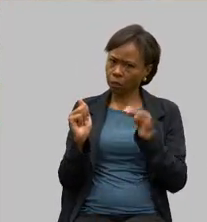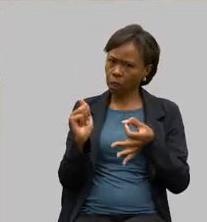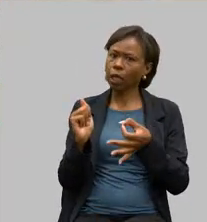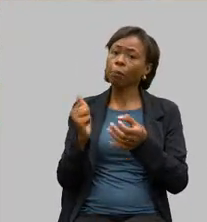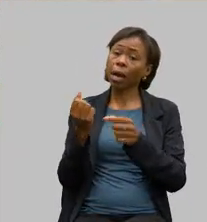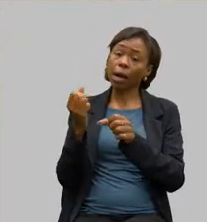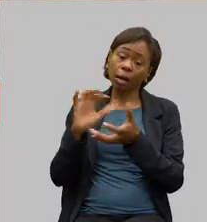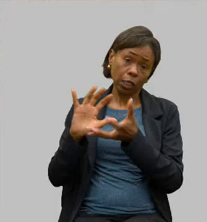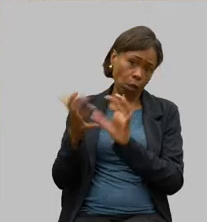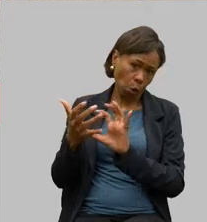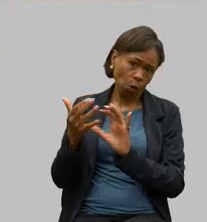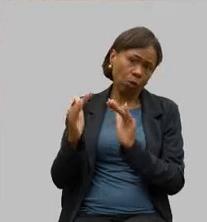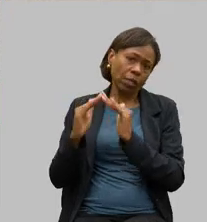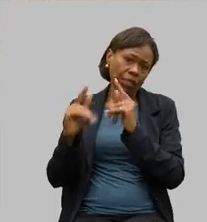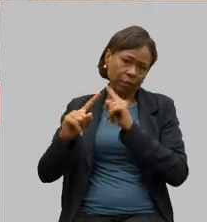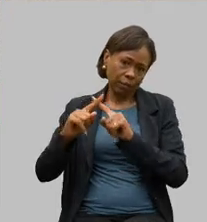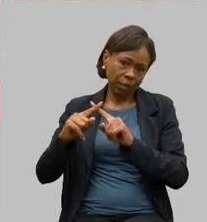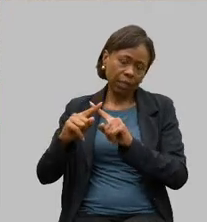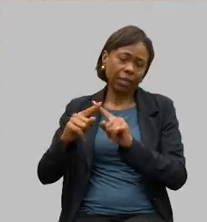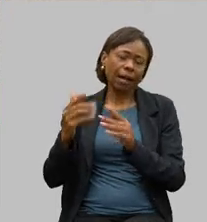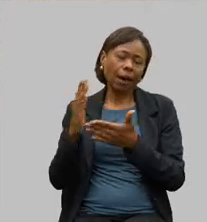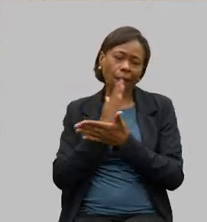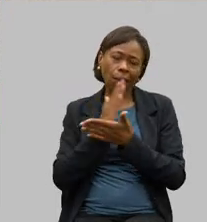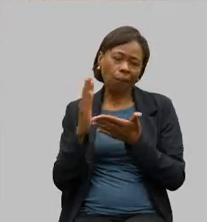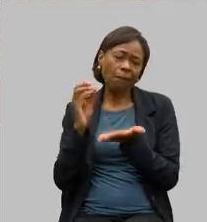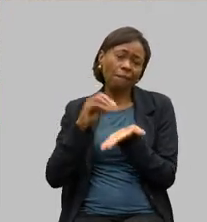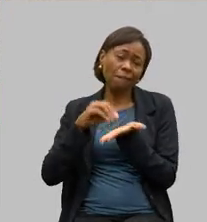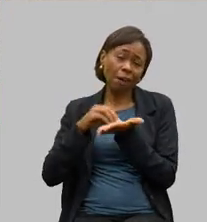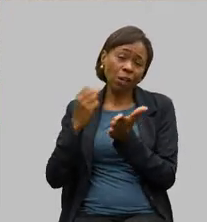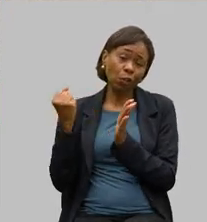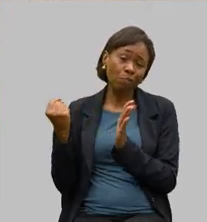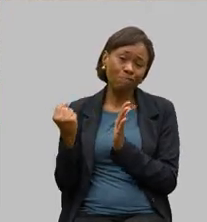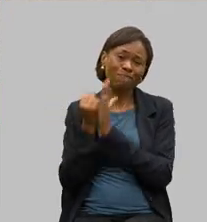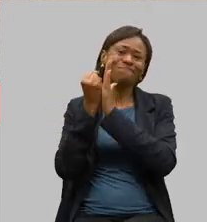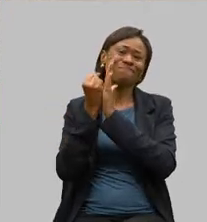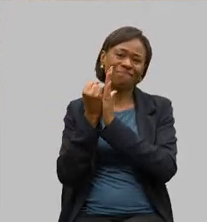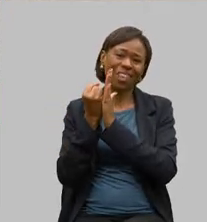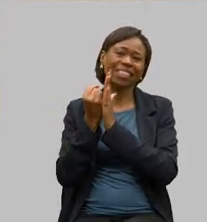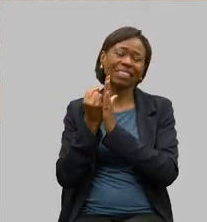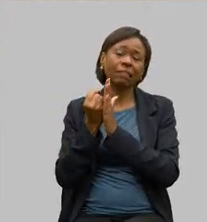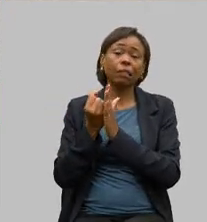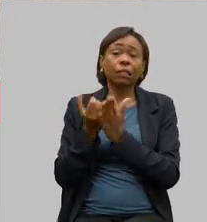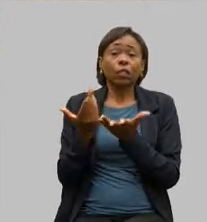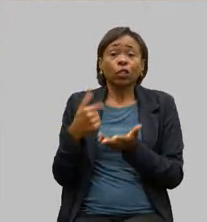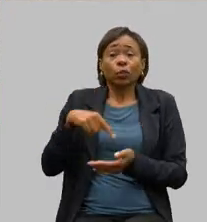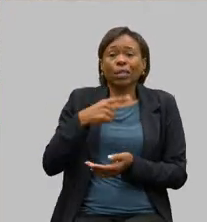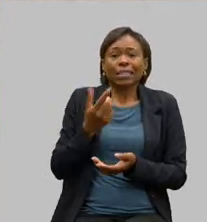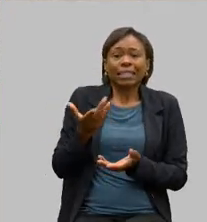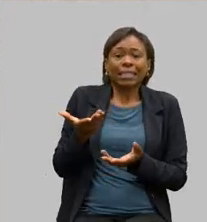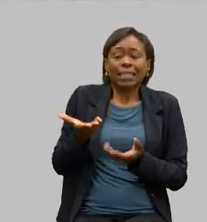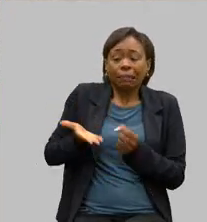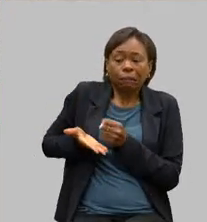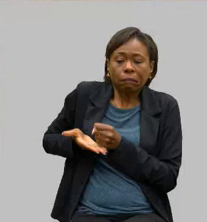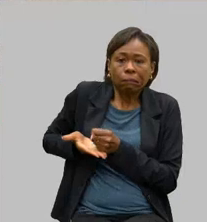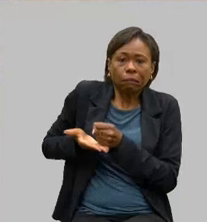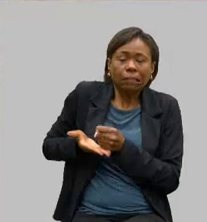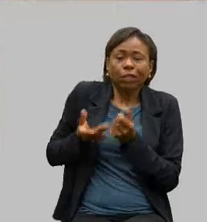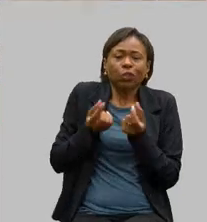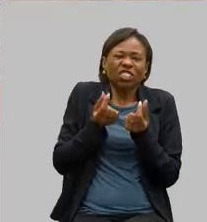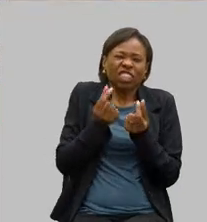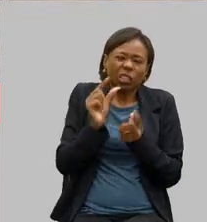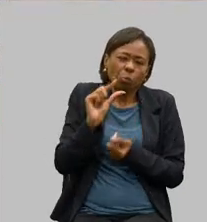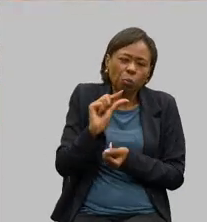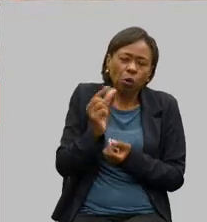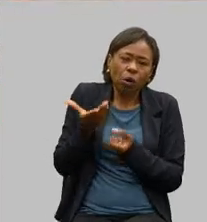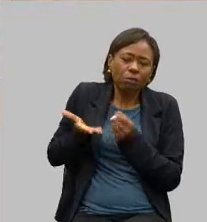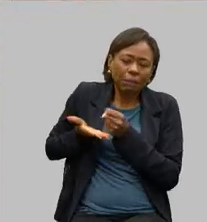igrejas também que não tem tombamento igrejas que estão nós estamos orando com pouco de dinheiro que tem para não cair para aguardar um processo